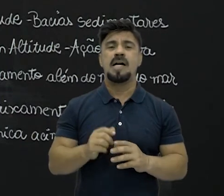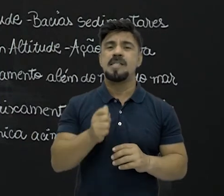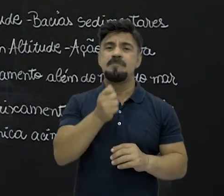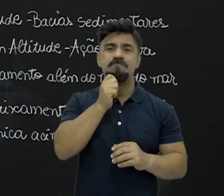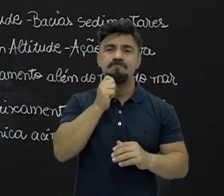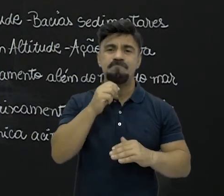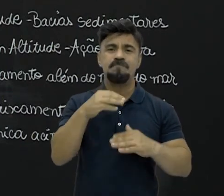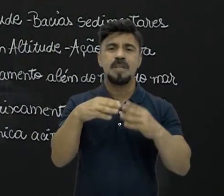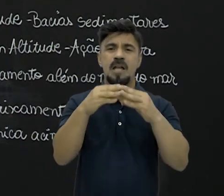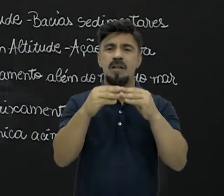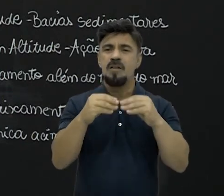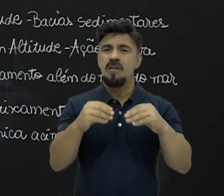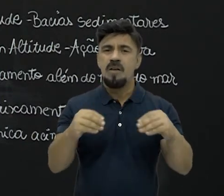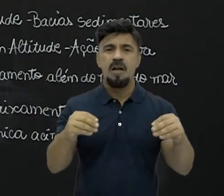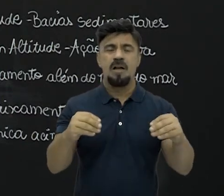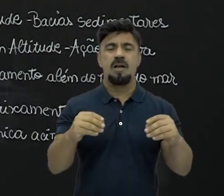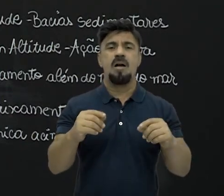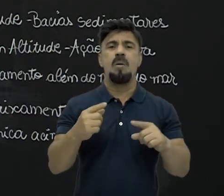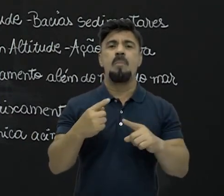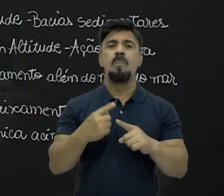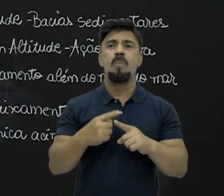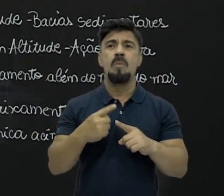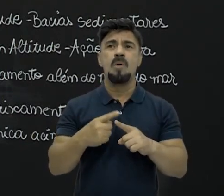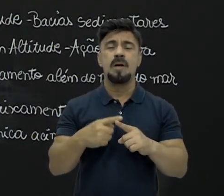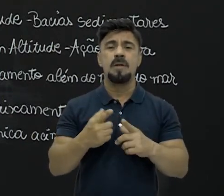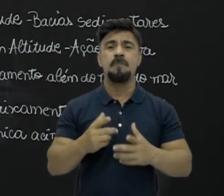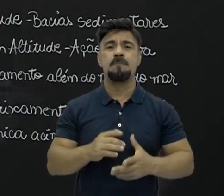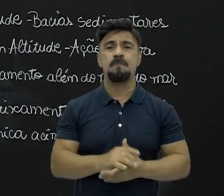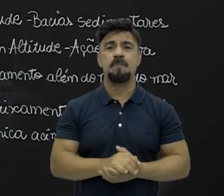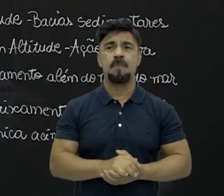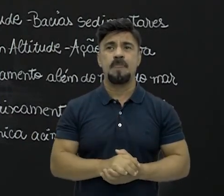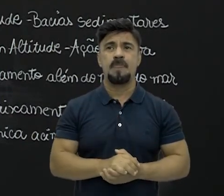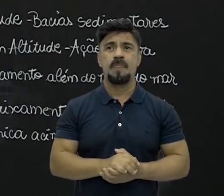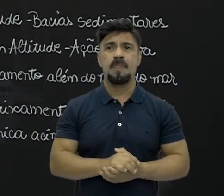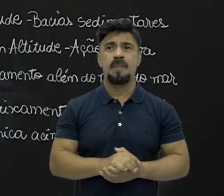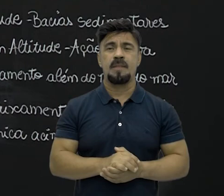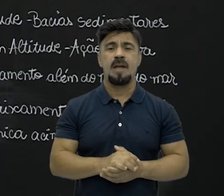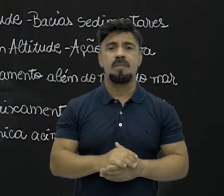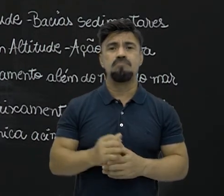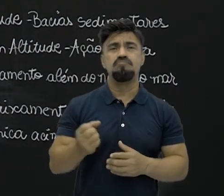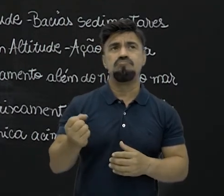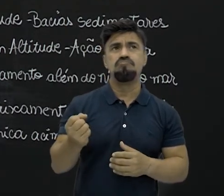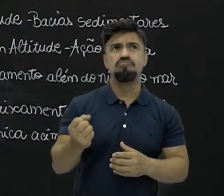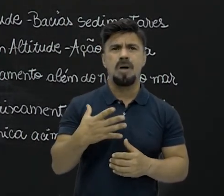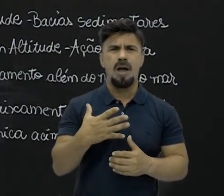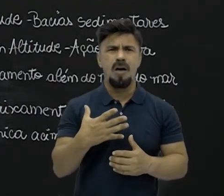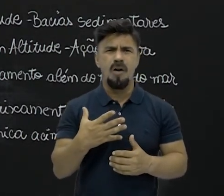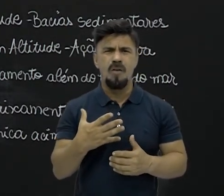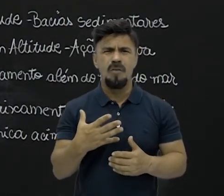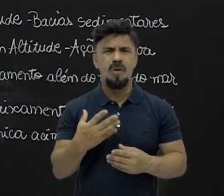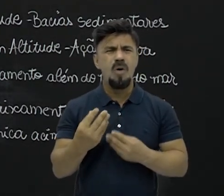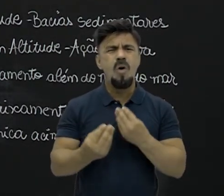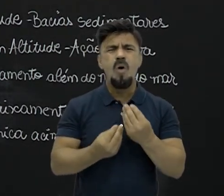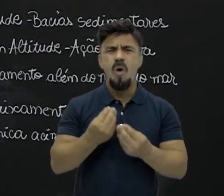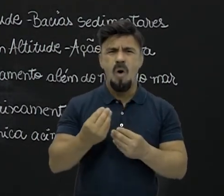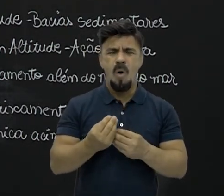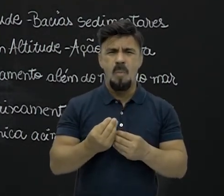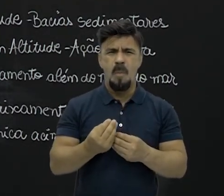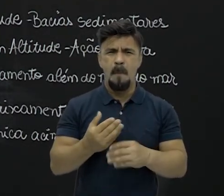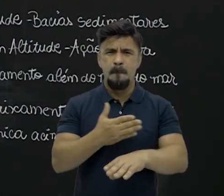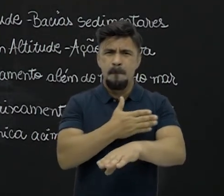entendendo? Porque ela é um dobramento moderno. Moderno? Como assim uma montanha é